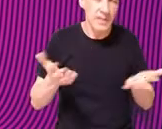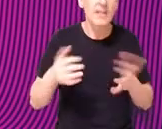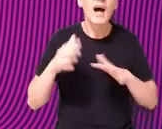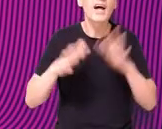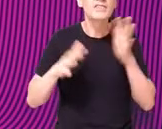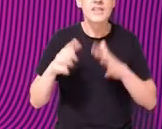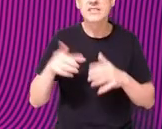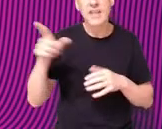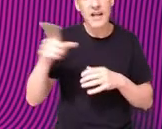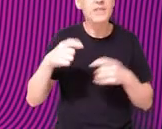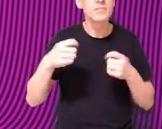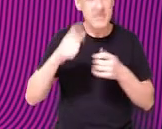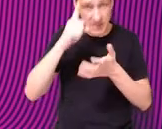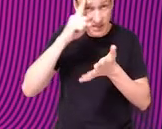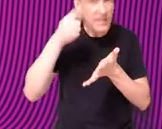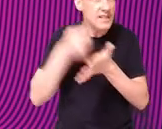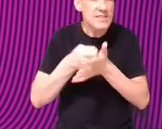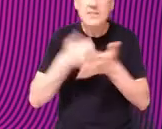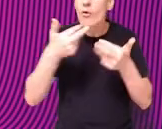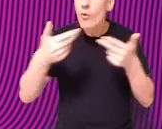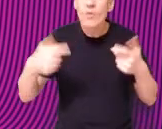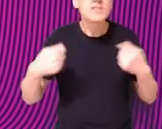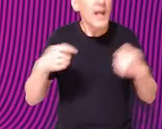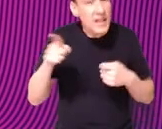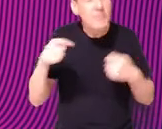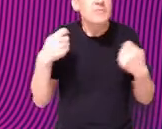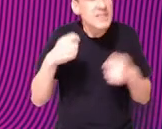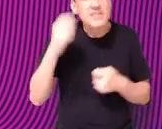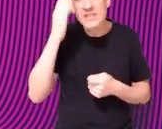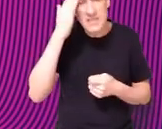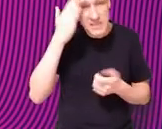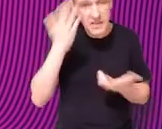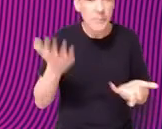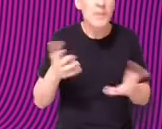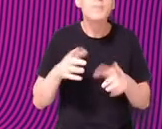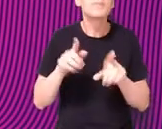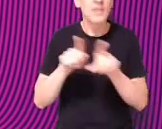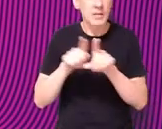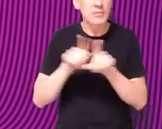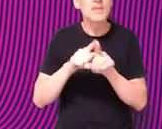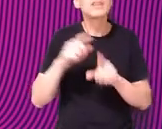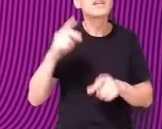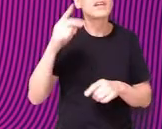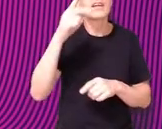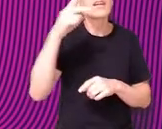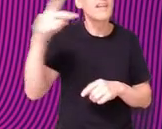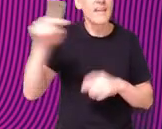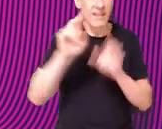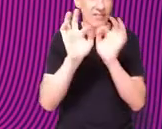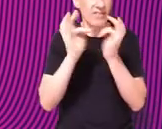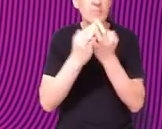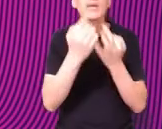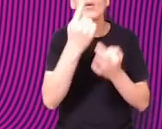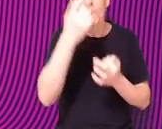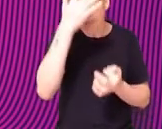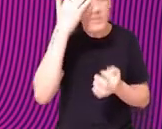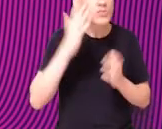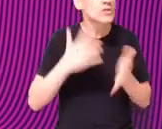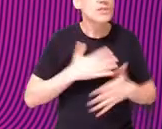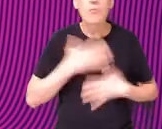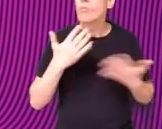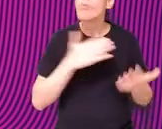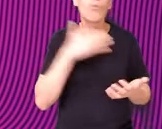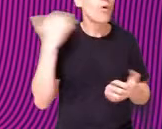da paciente, numa série de coisas. Ela tem até uma história de morte súbita na família, e isso poderia levar até a